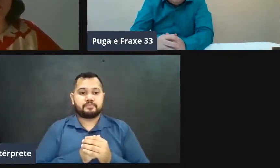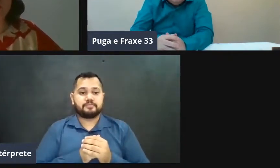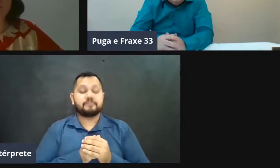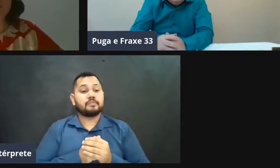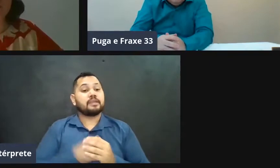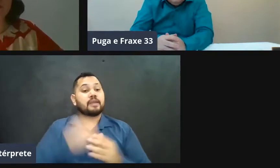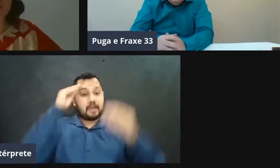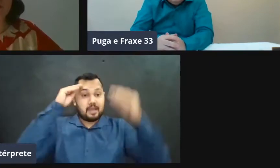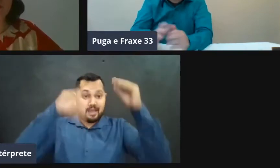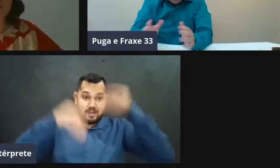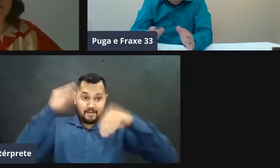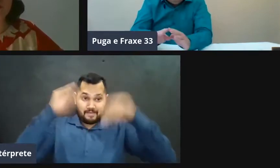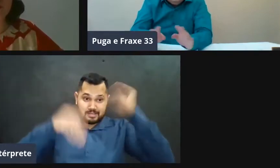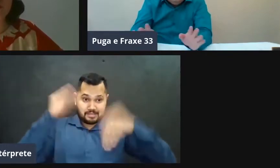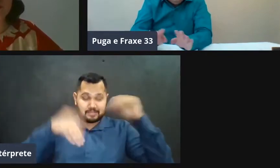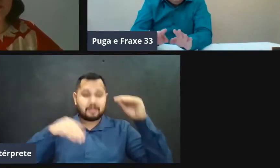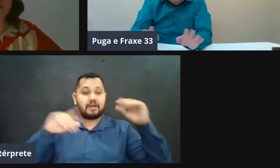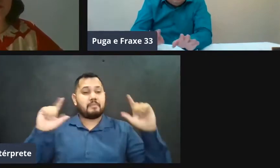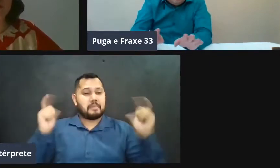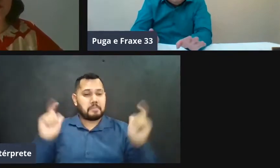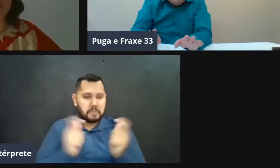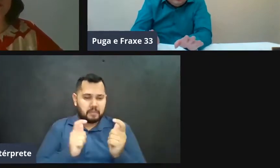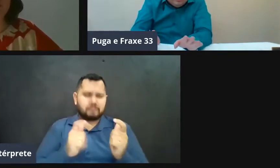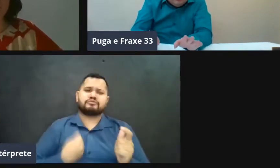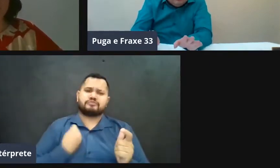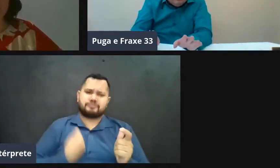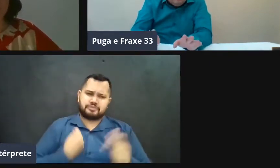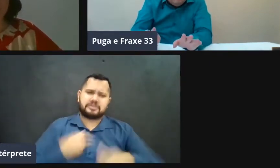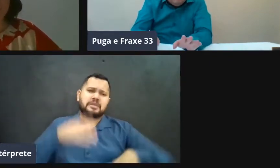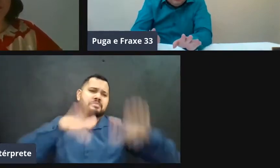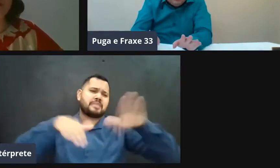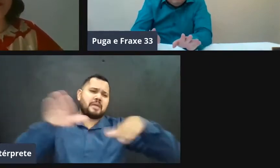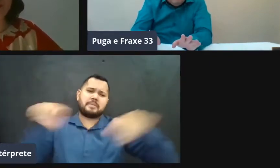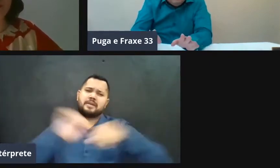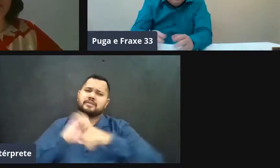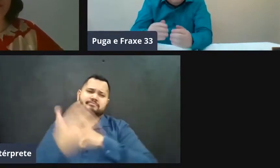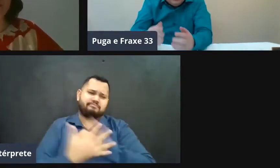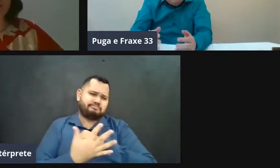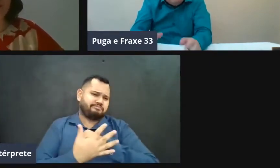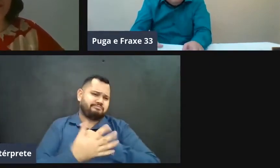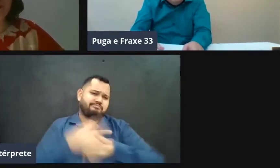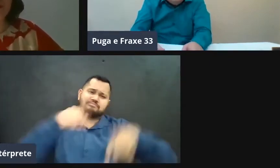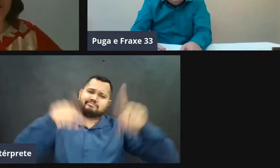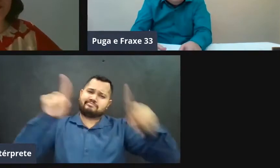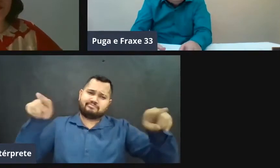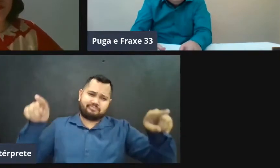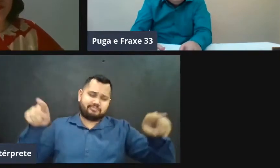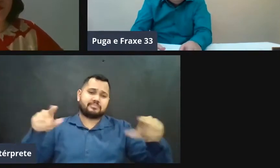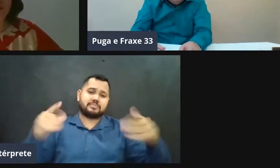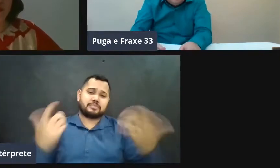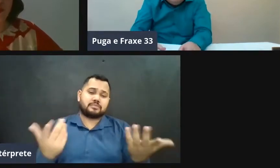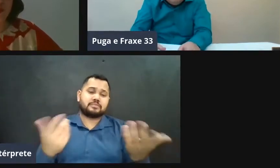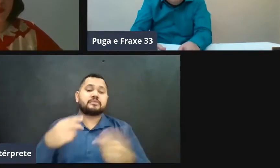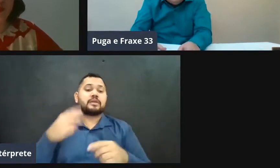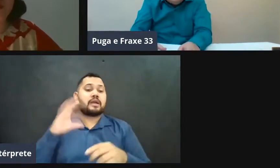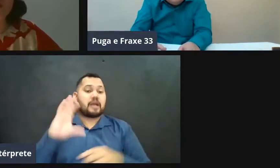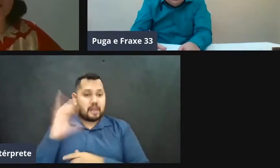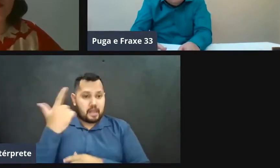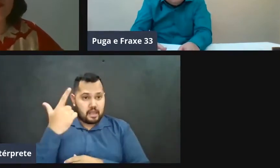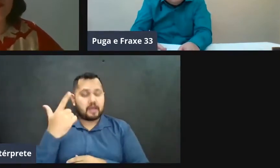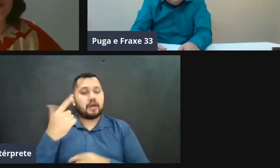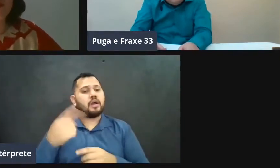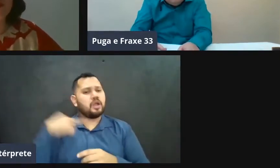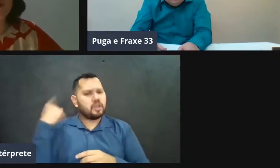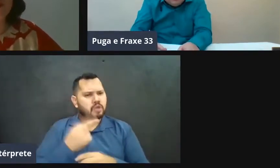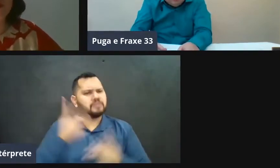uma questão que ela existe independente do quadro pandêmico, né? E é claro que nós sempre tivemos